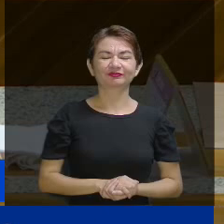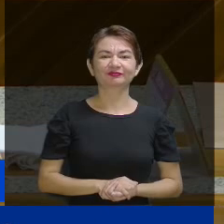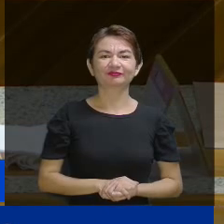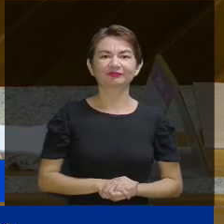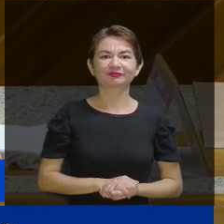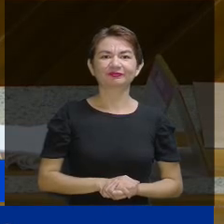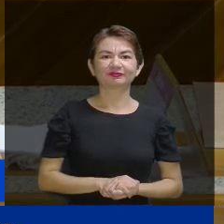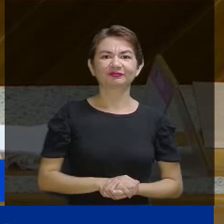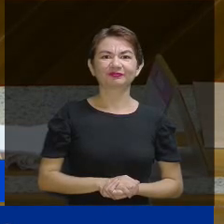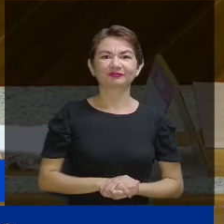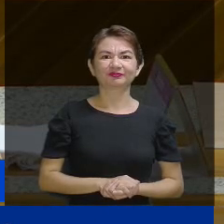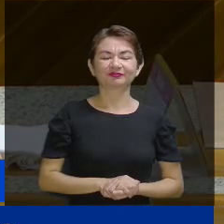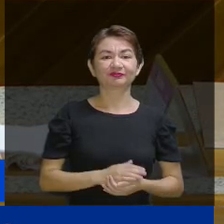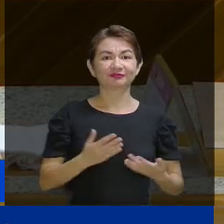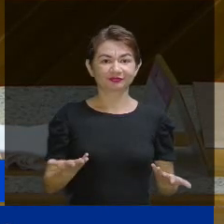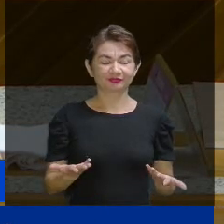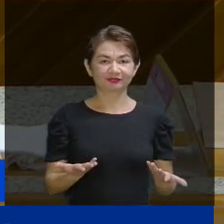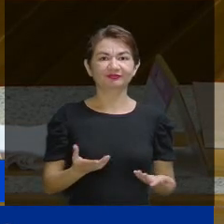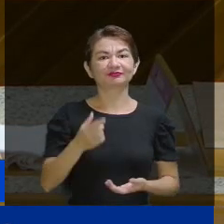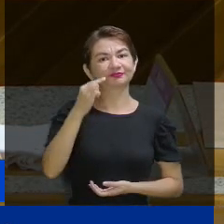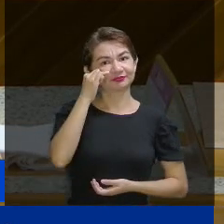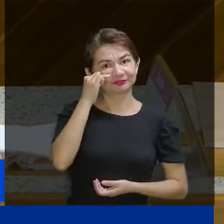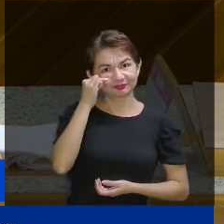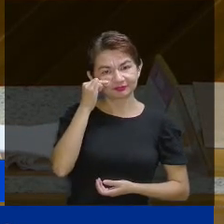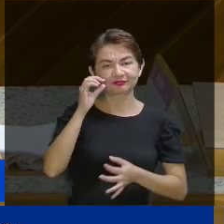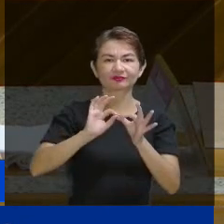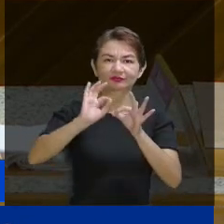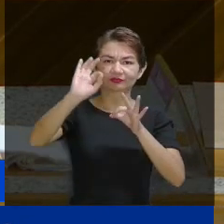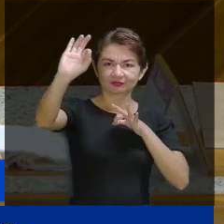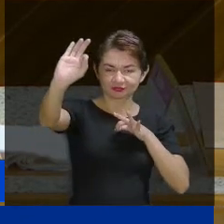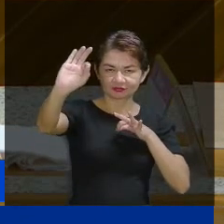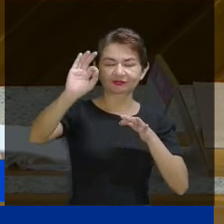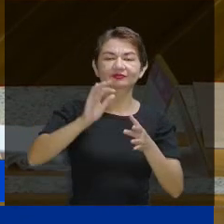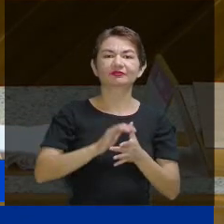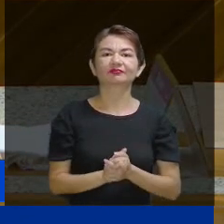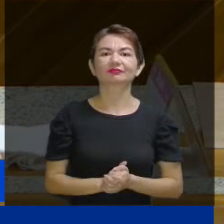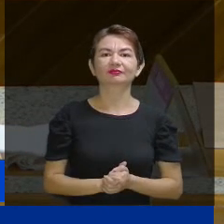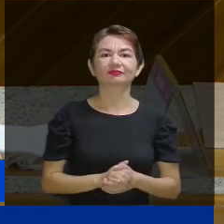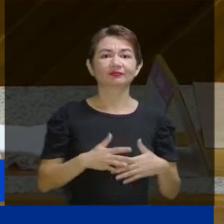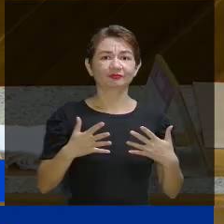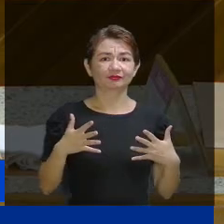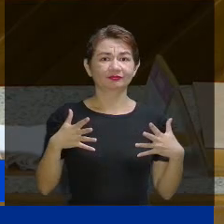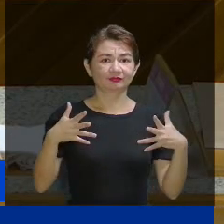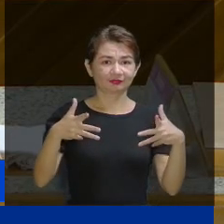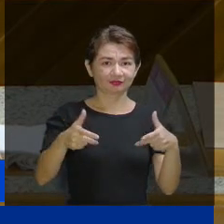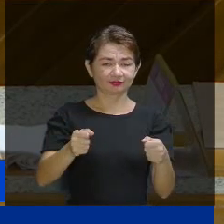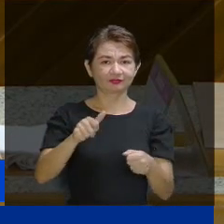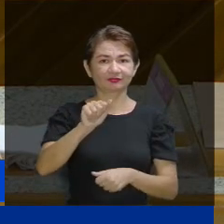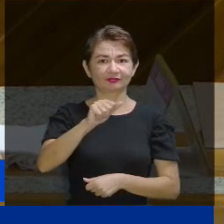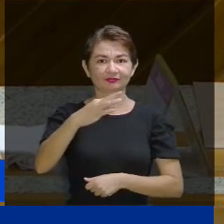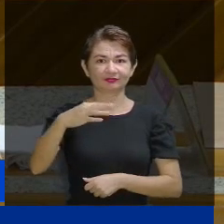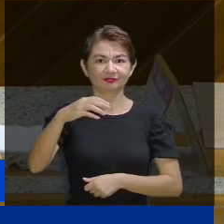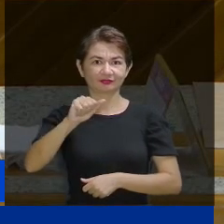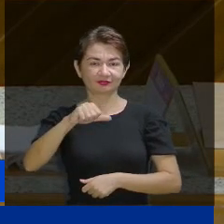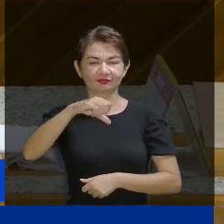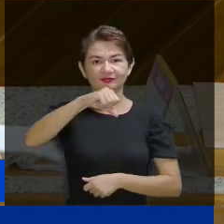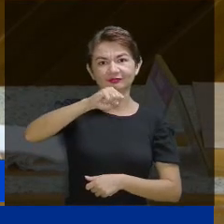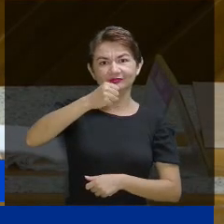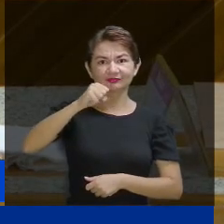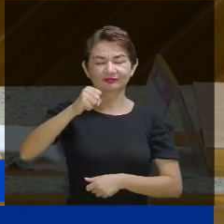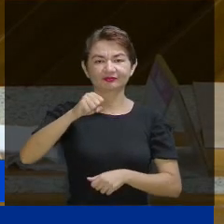do Amapá, sendo realizada na modalidade híbrida, submetendo a todos a ata da